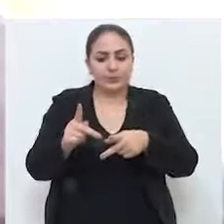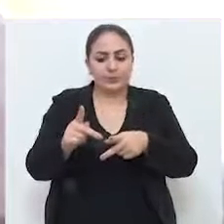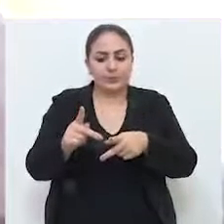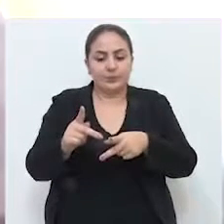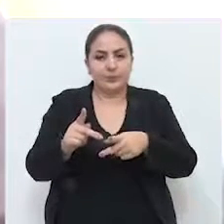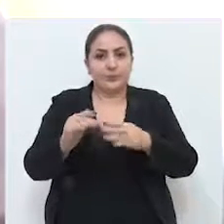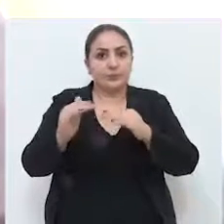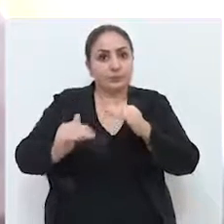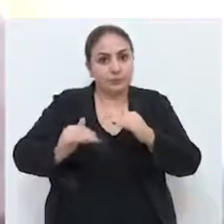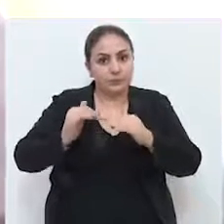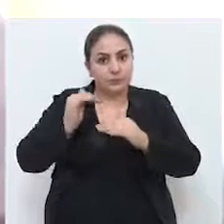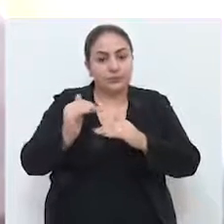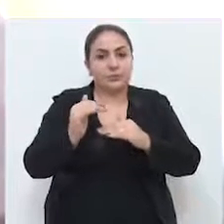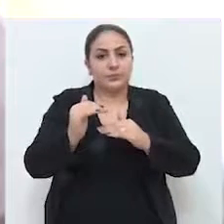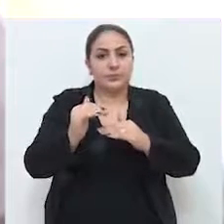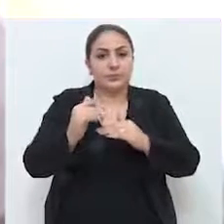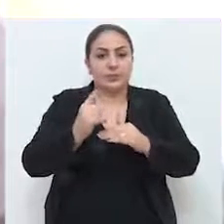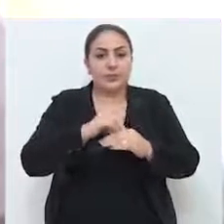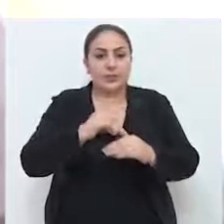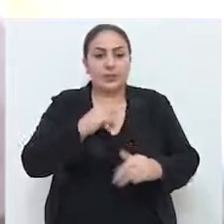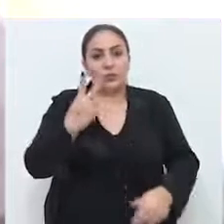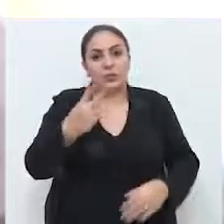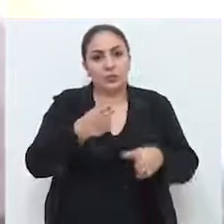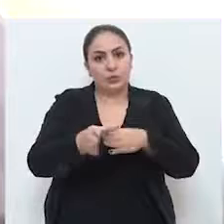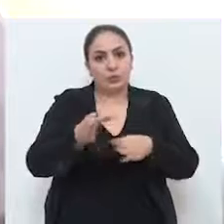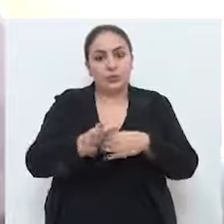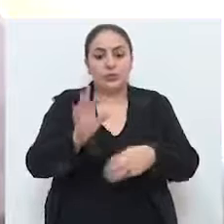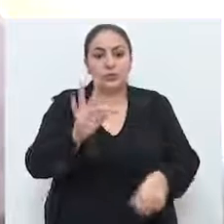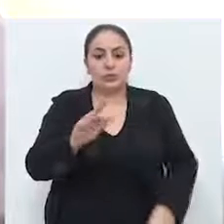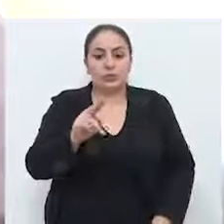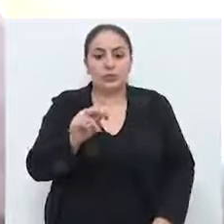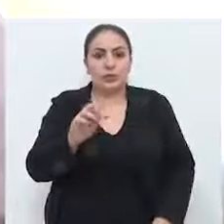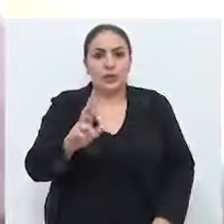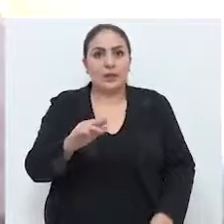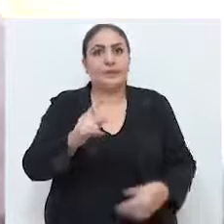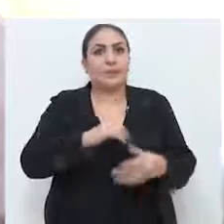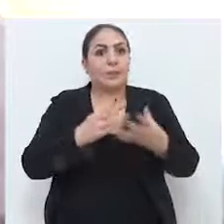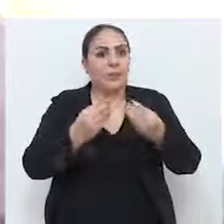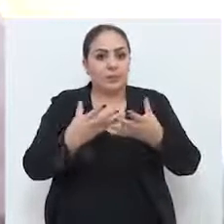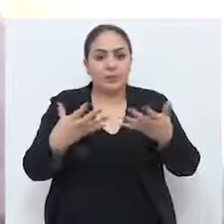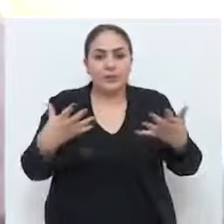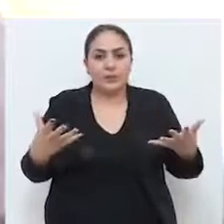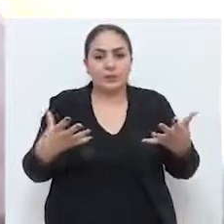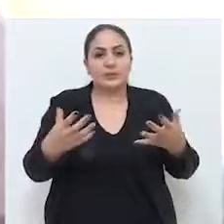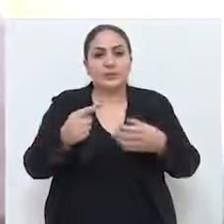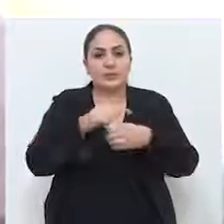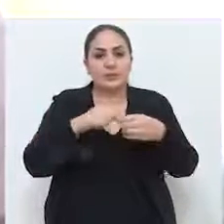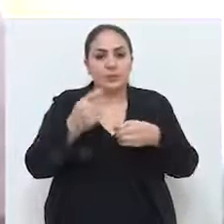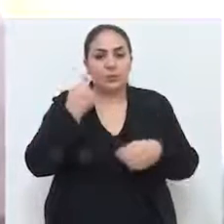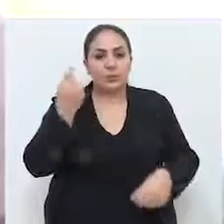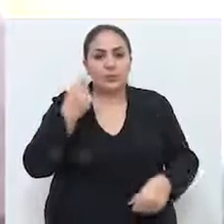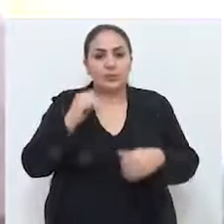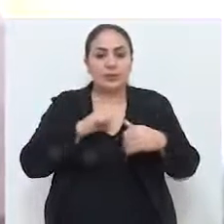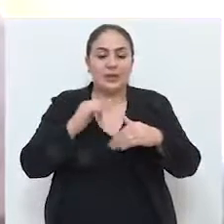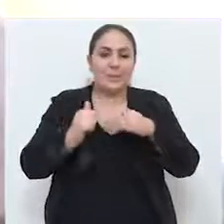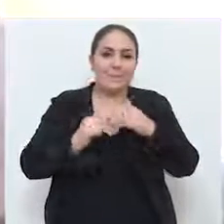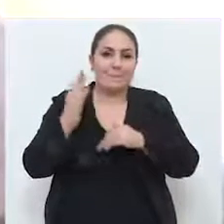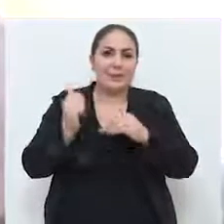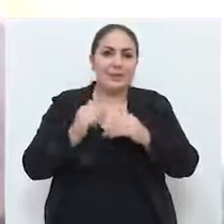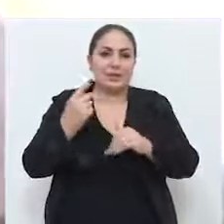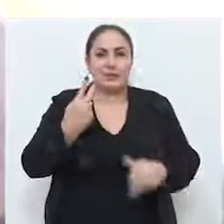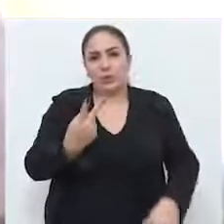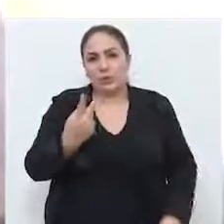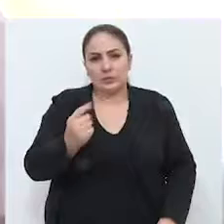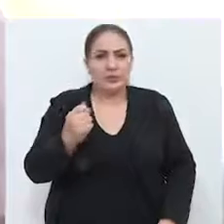população elevada para 2 conselhos tutelares, como já tem grandes cidades do Rio Grande do Sul que tem mais